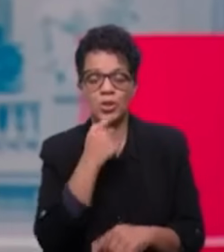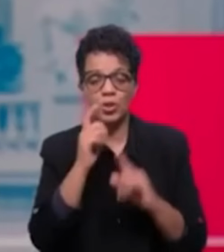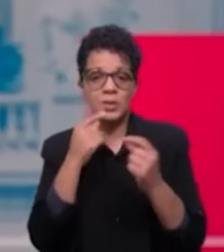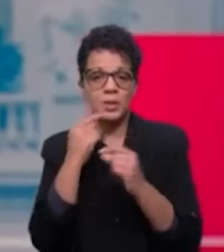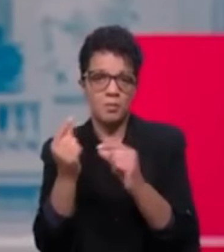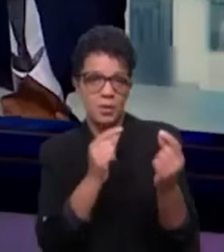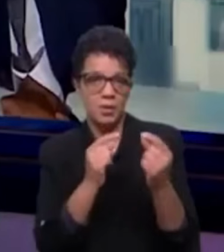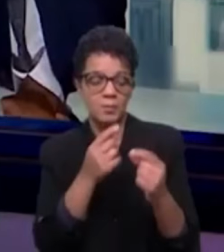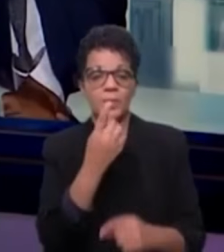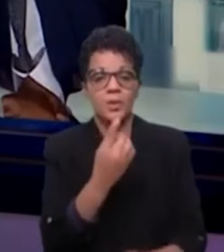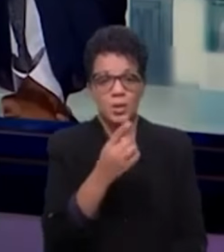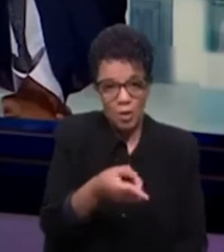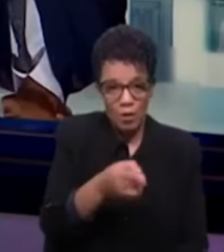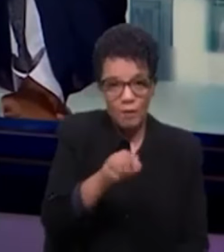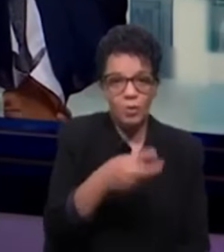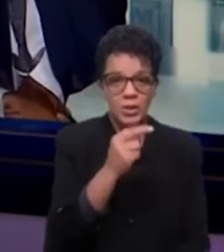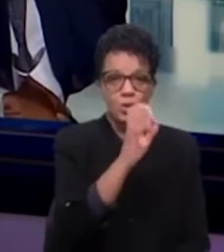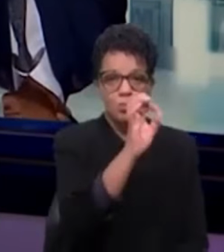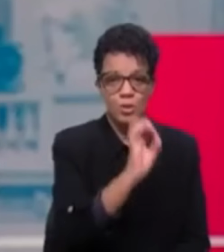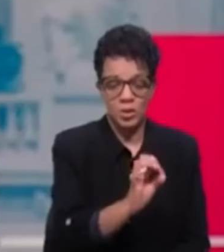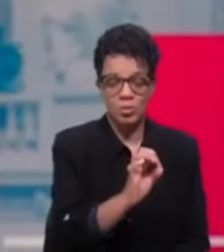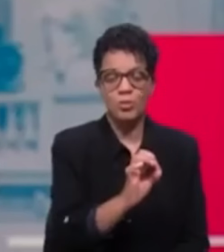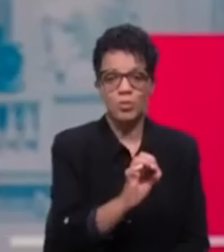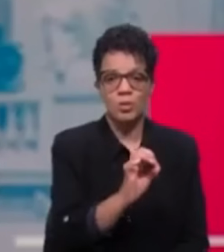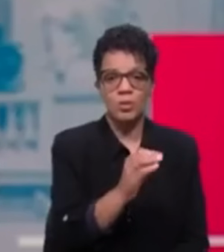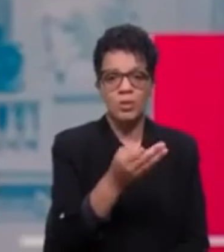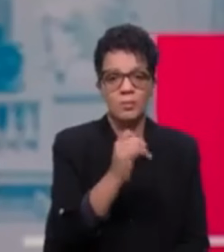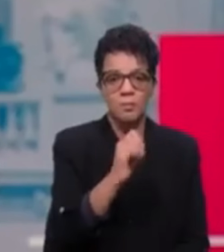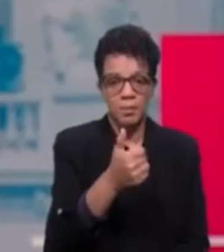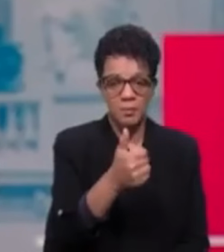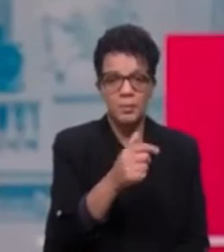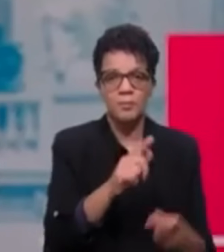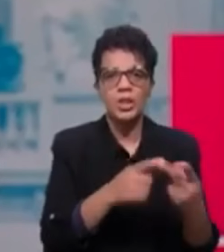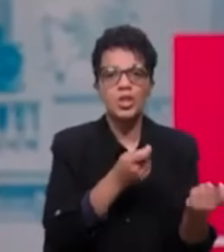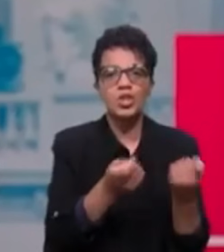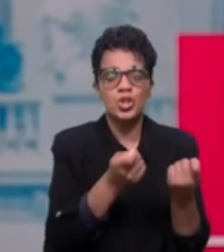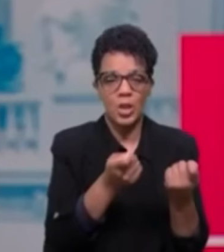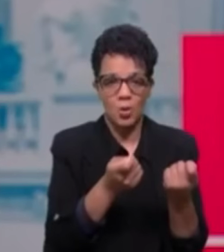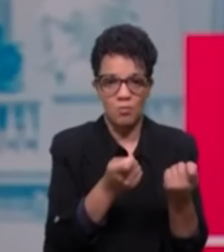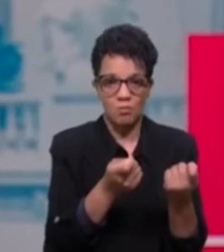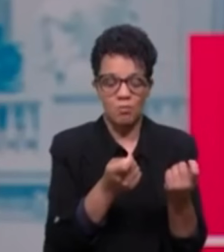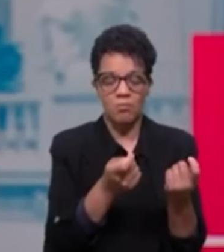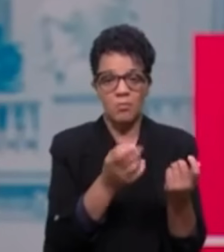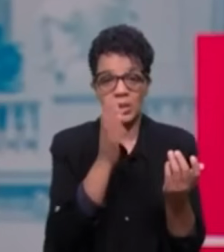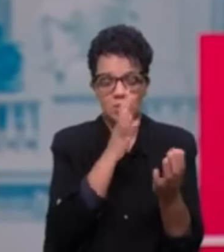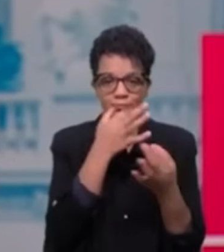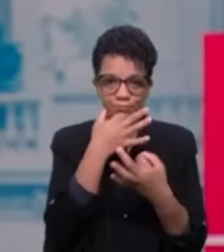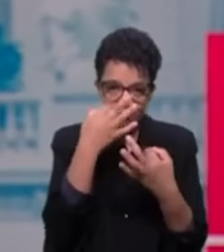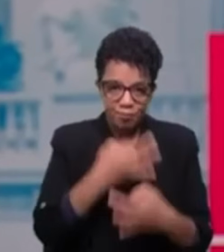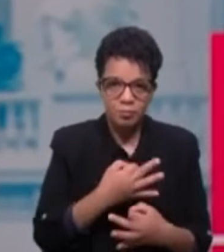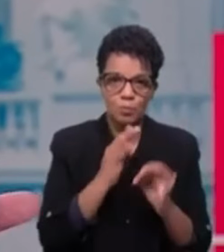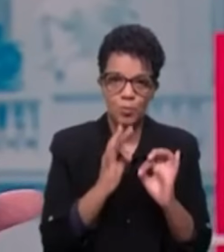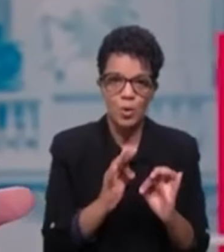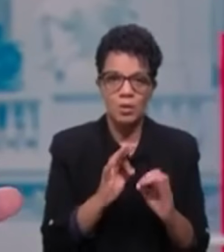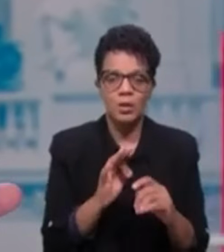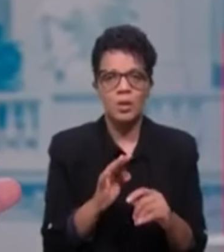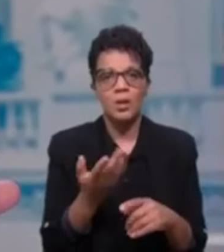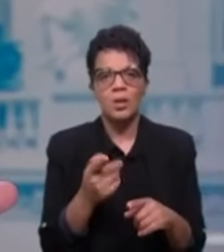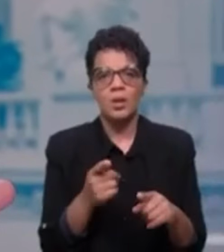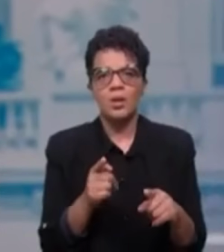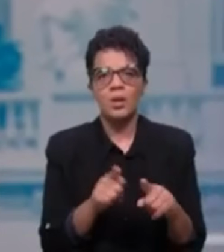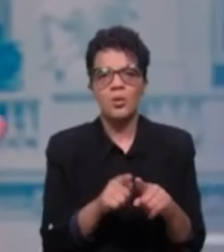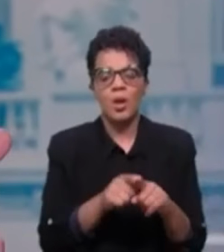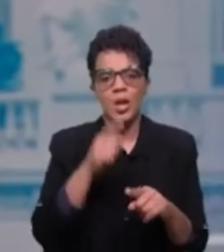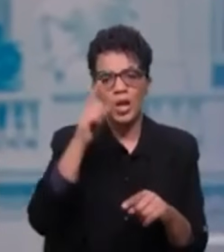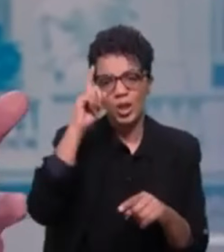debater Isso é 9,3 do nosso produto é uma gestão que se fosse levada à sério era igual à do engenheiro